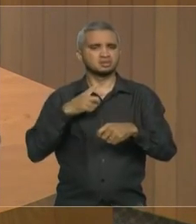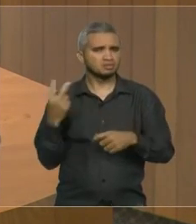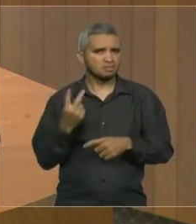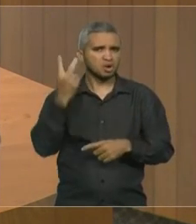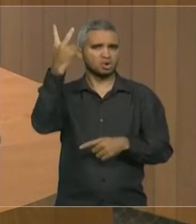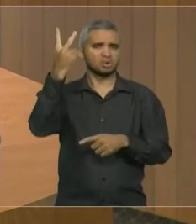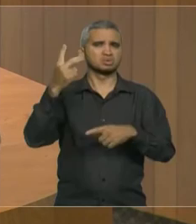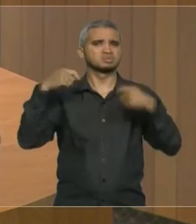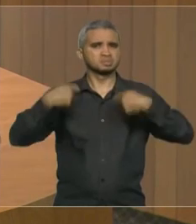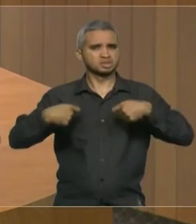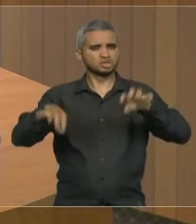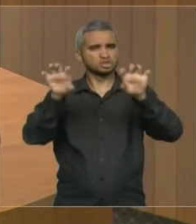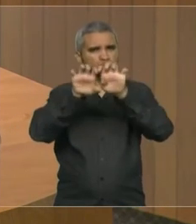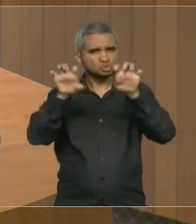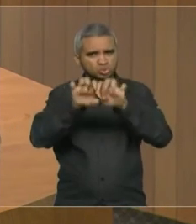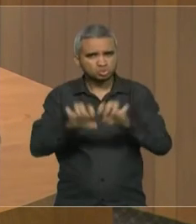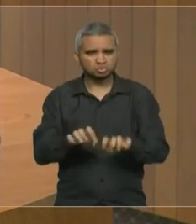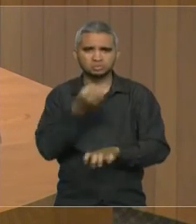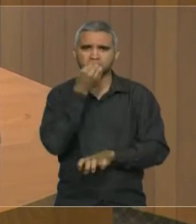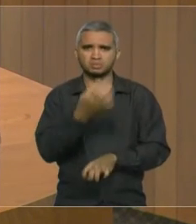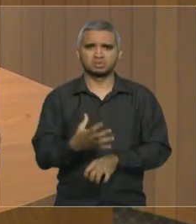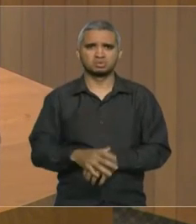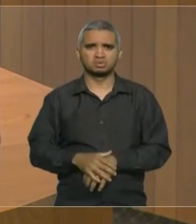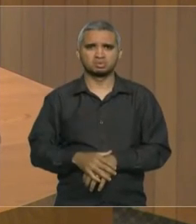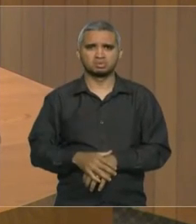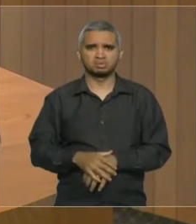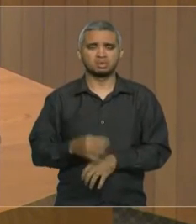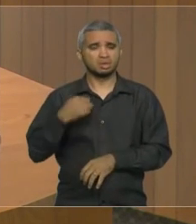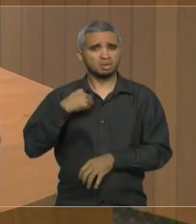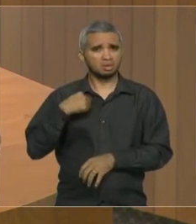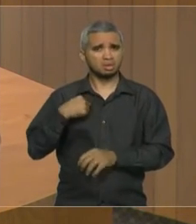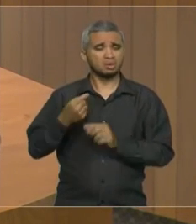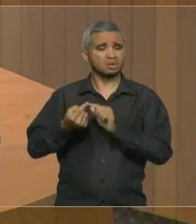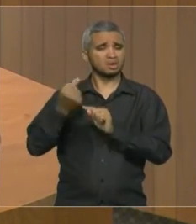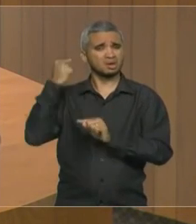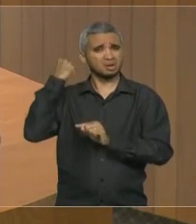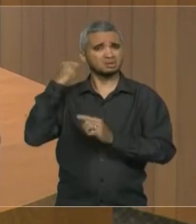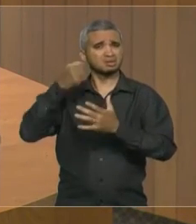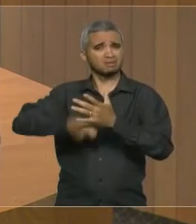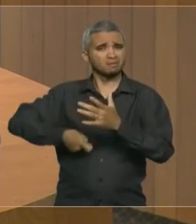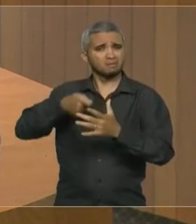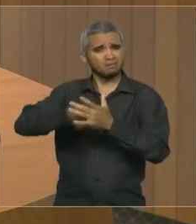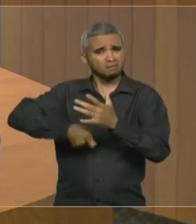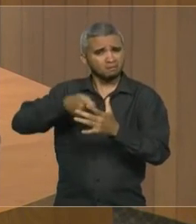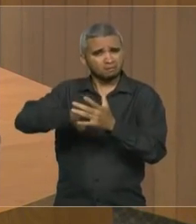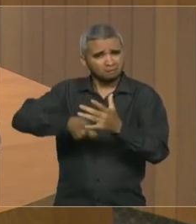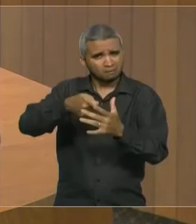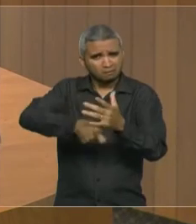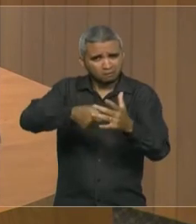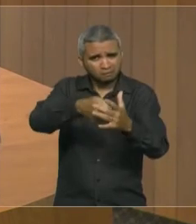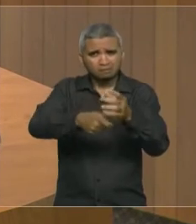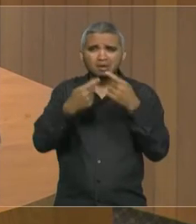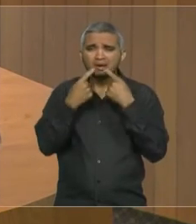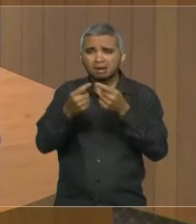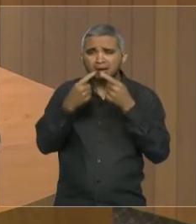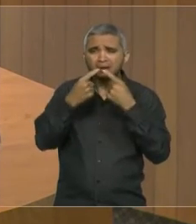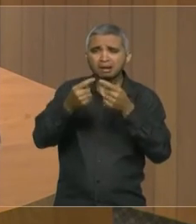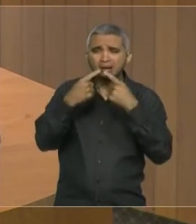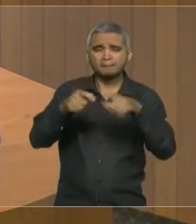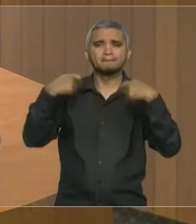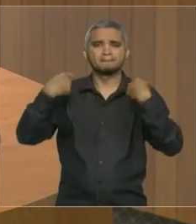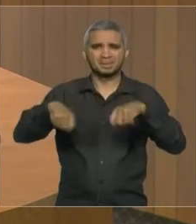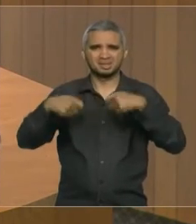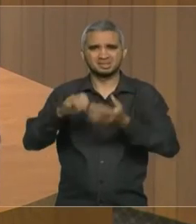à sociedade, é um trabalho antigo, deputado Wellington do Curso. É um trabalho antigo, para que a CAEMA